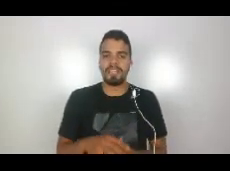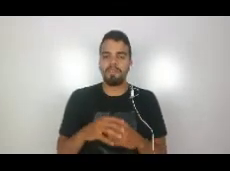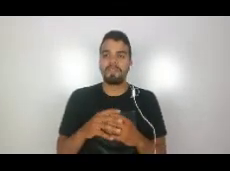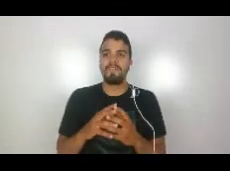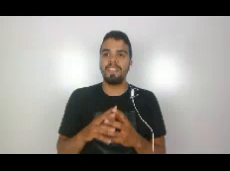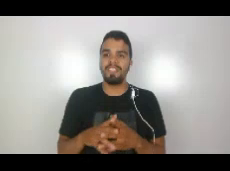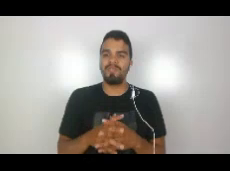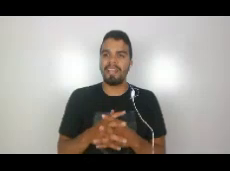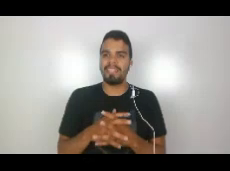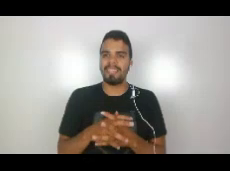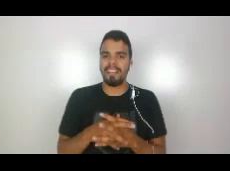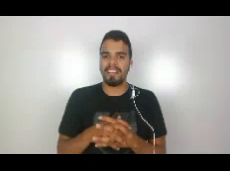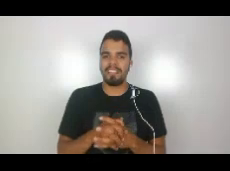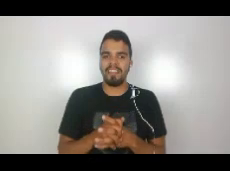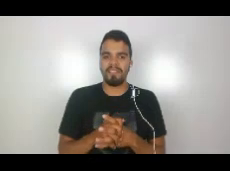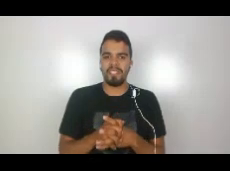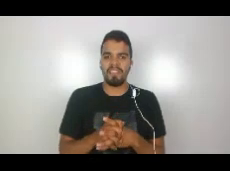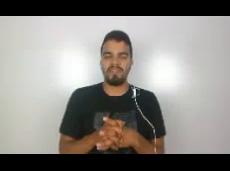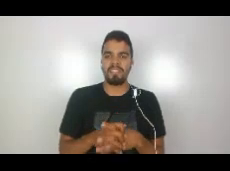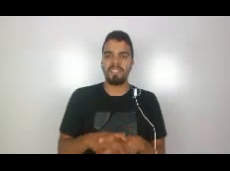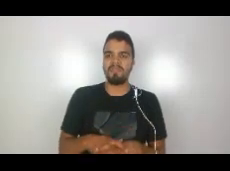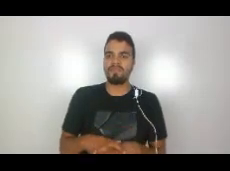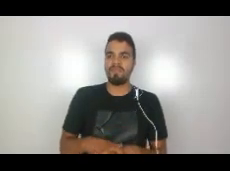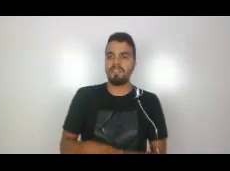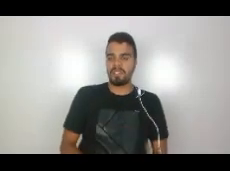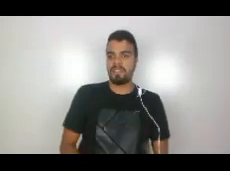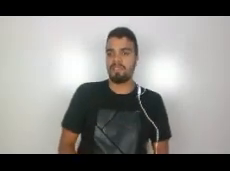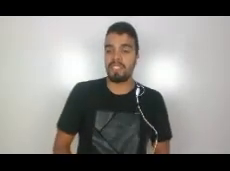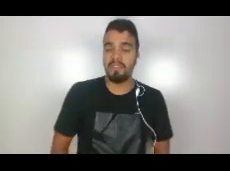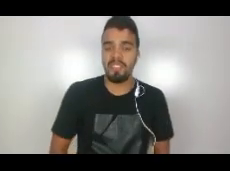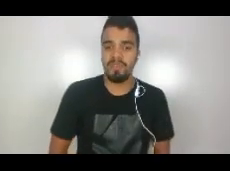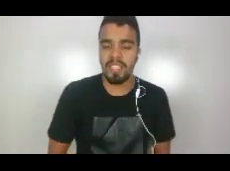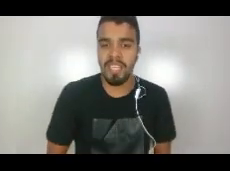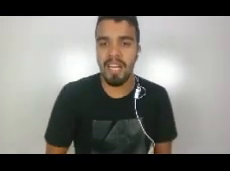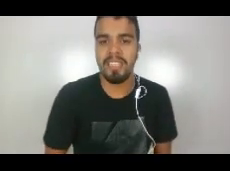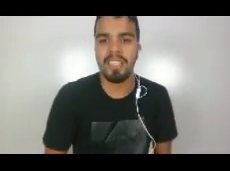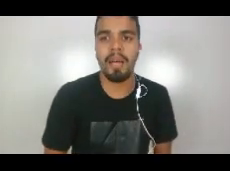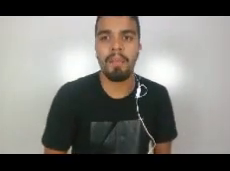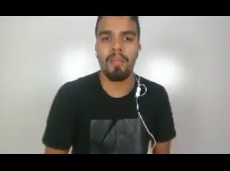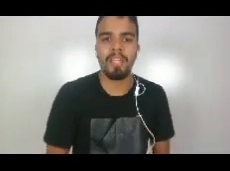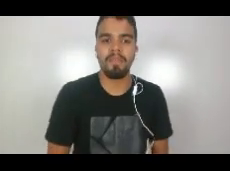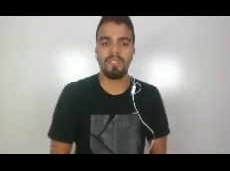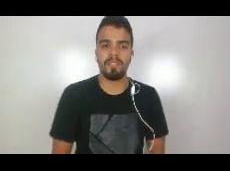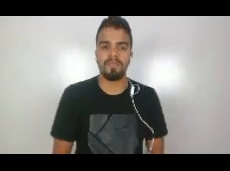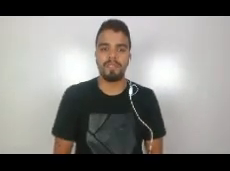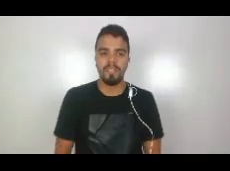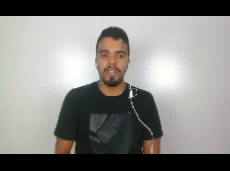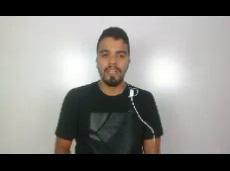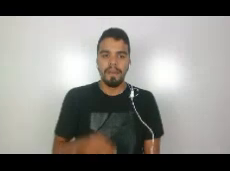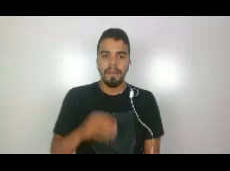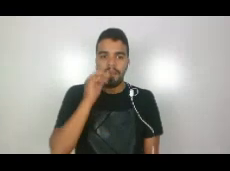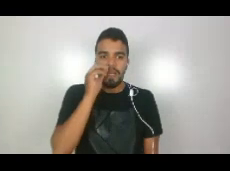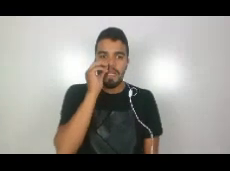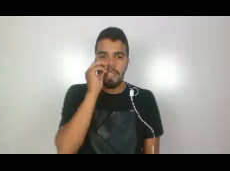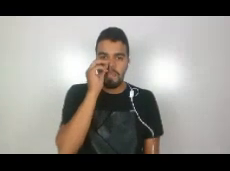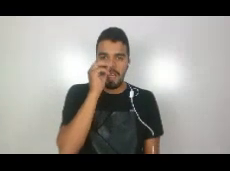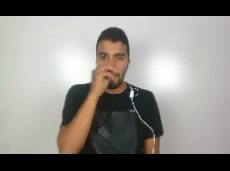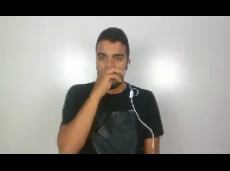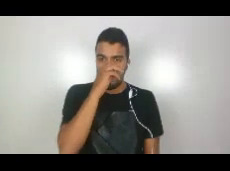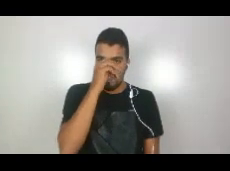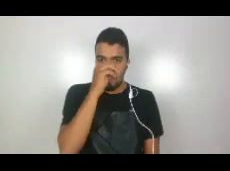nós conseguiremos visualizar, né? Você vai conseguir, tutor, você vai conseguir visualizar da melhor maneira possível.